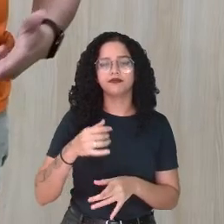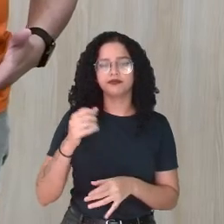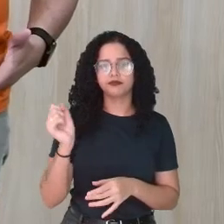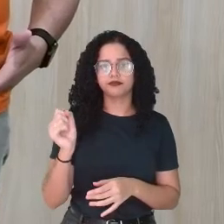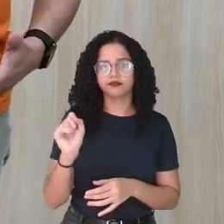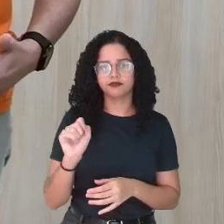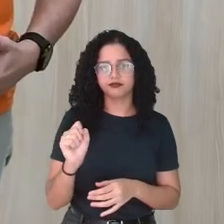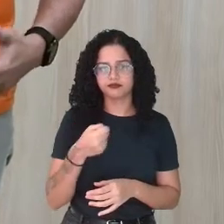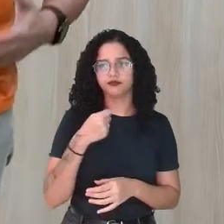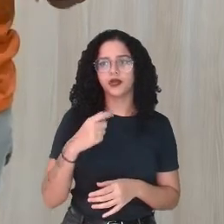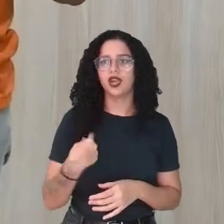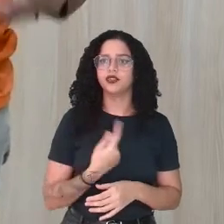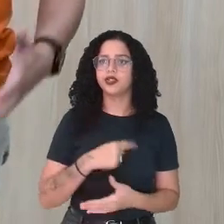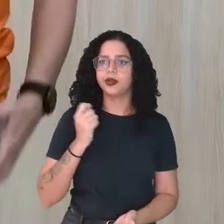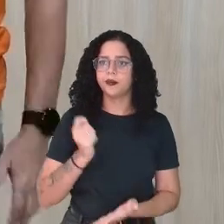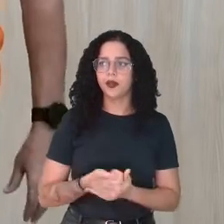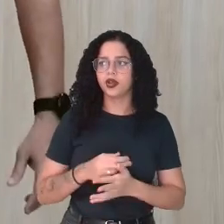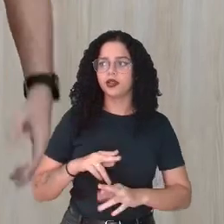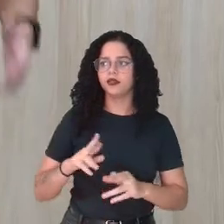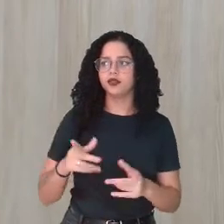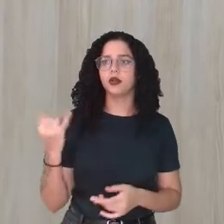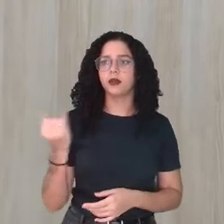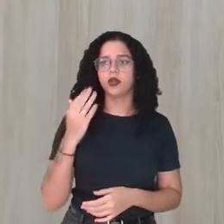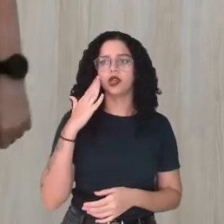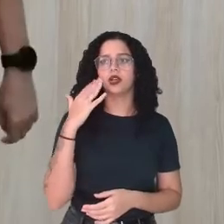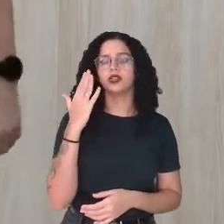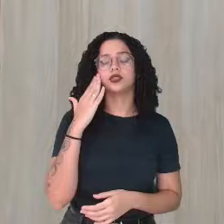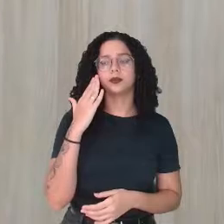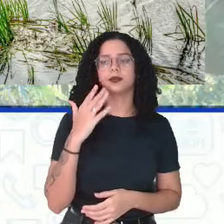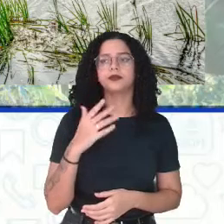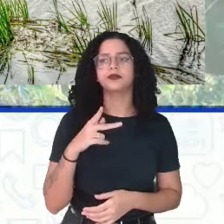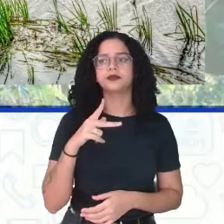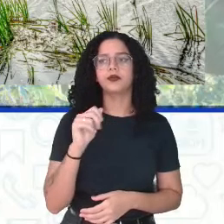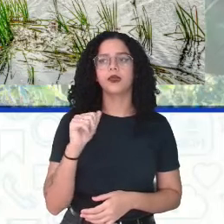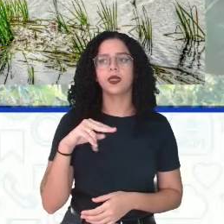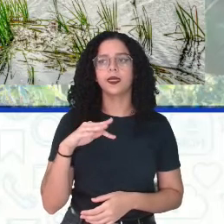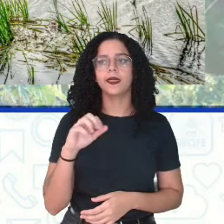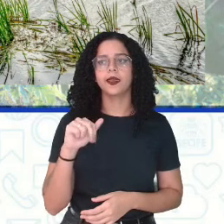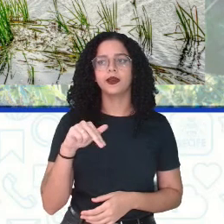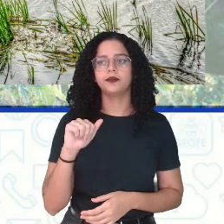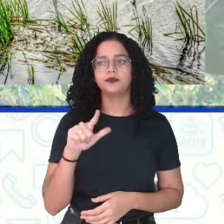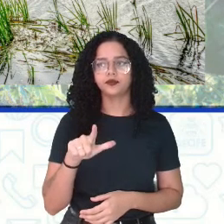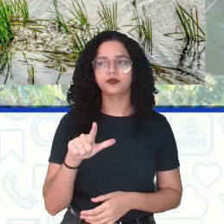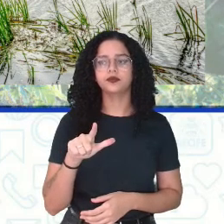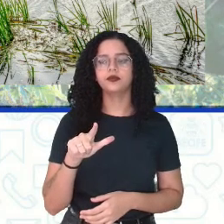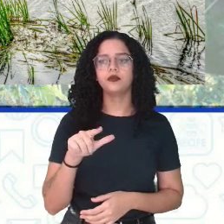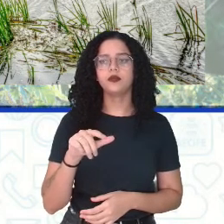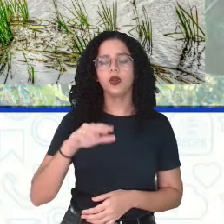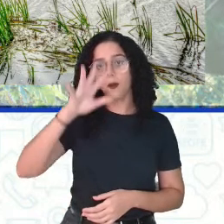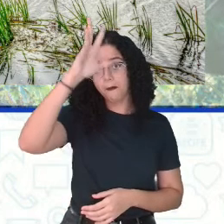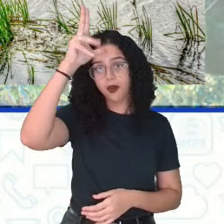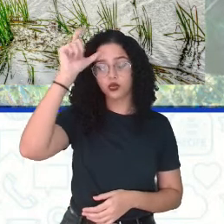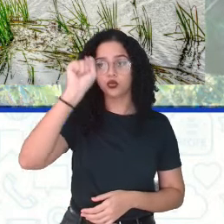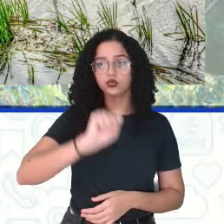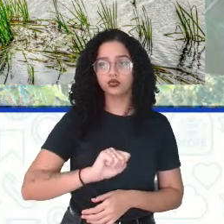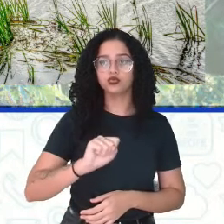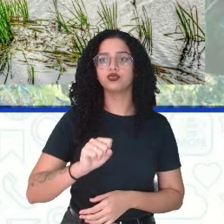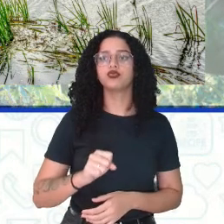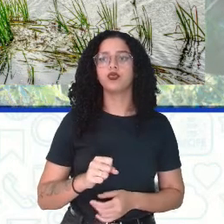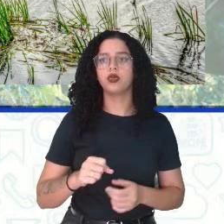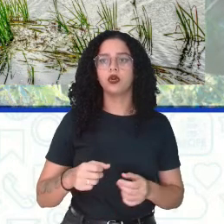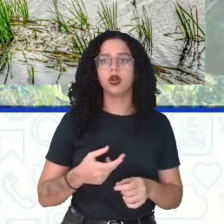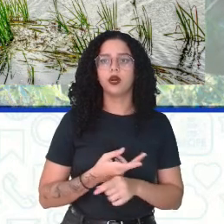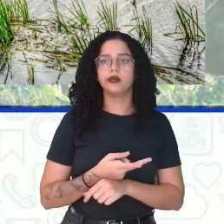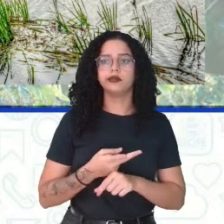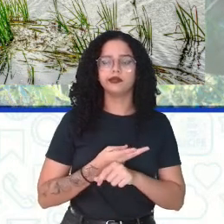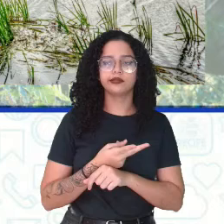paga essa diferença, né? É importante que a gente pense nisso. Depois o Pantanal aí, ó, no Mato Grosso do Sul, a exploração desordenada do nosso